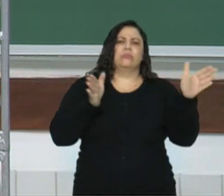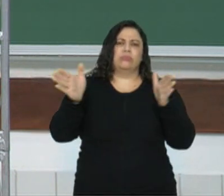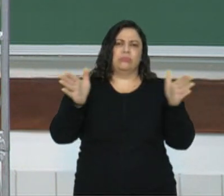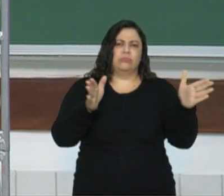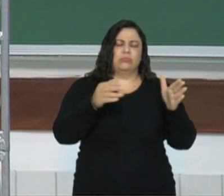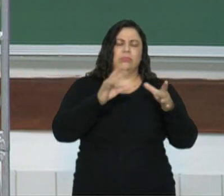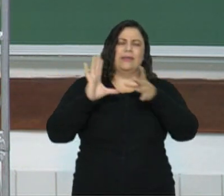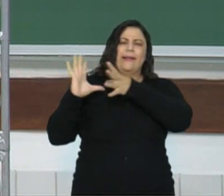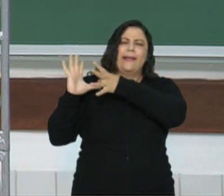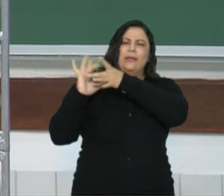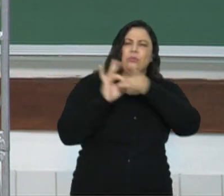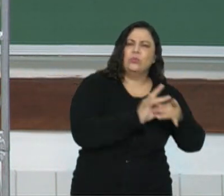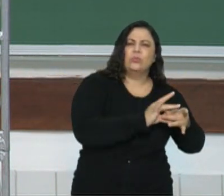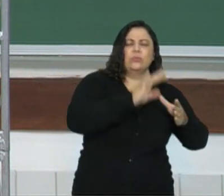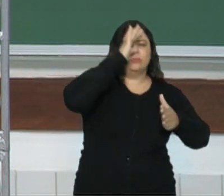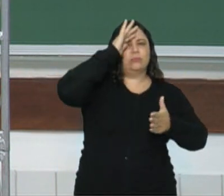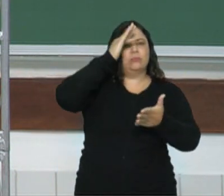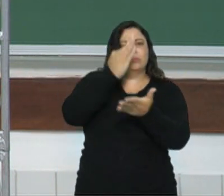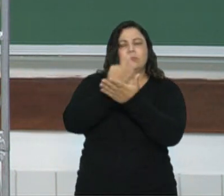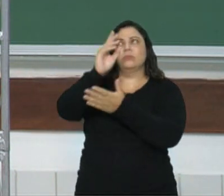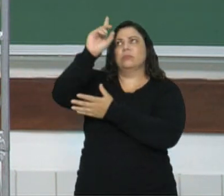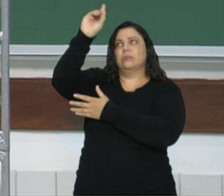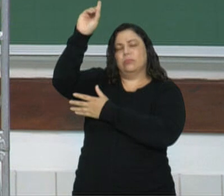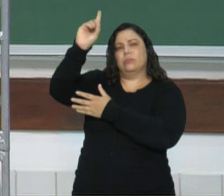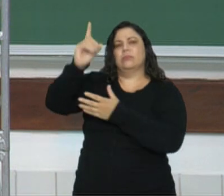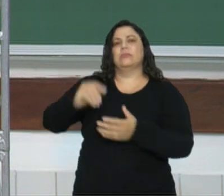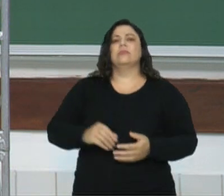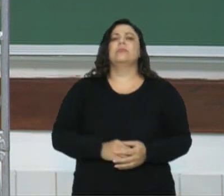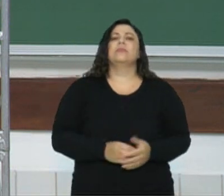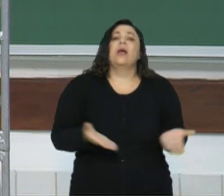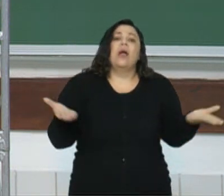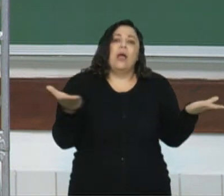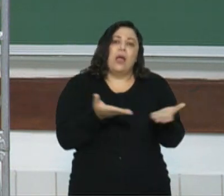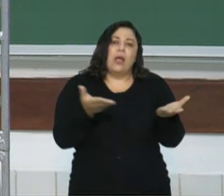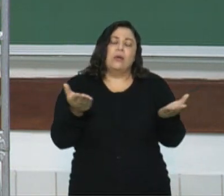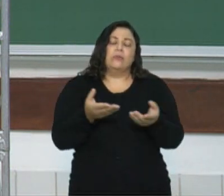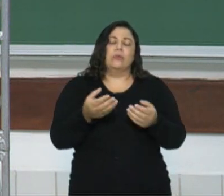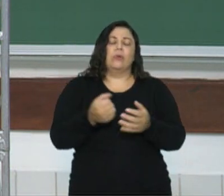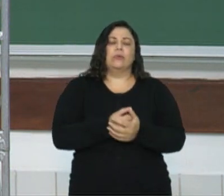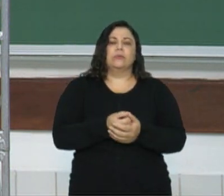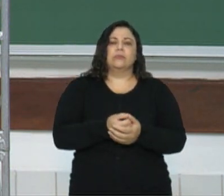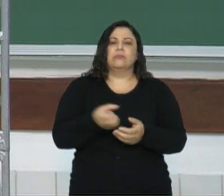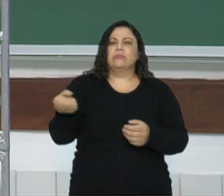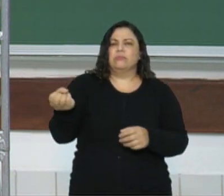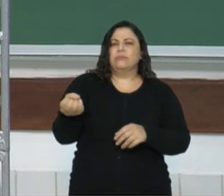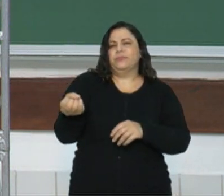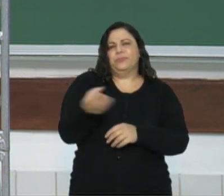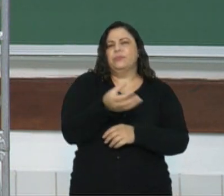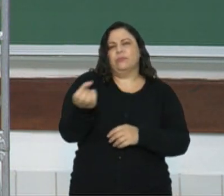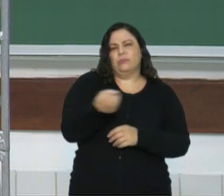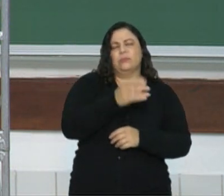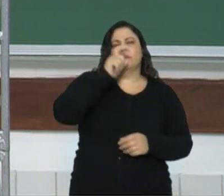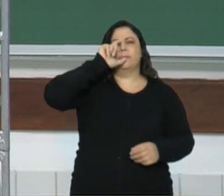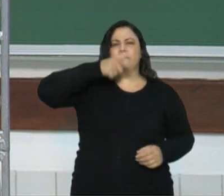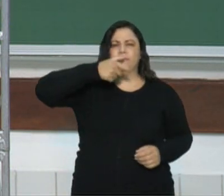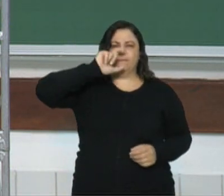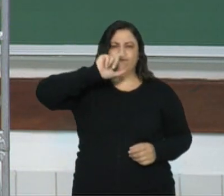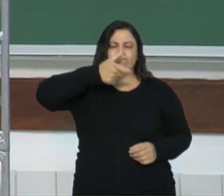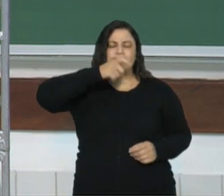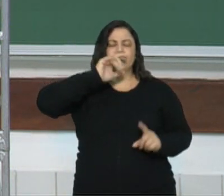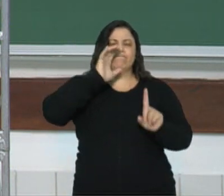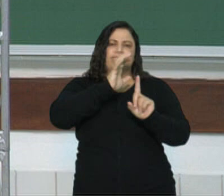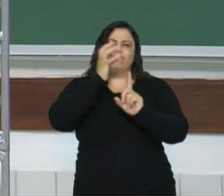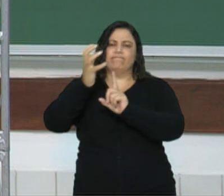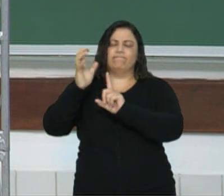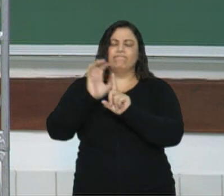tudo ligado a Deus. E agora, com Descartes, essa influência religiosa não está mais